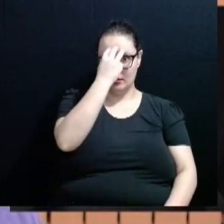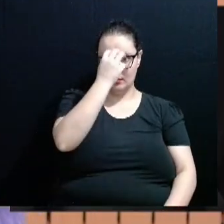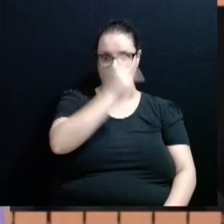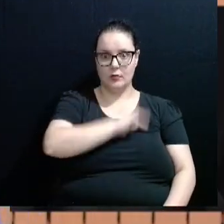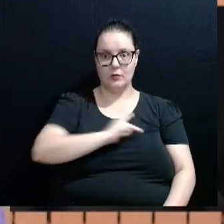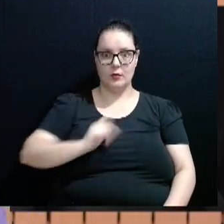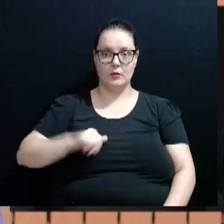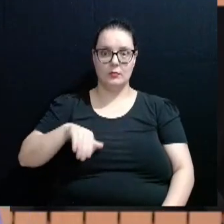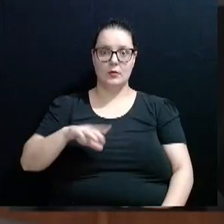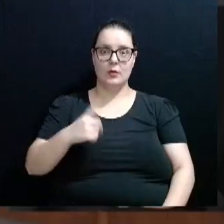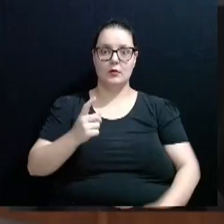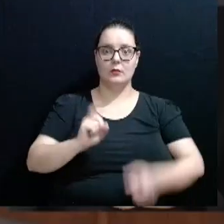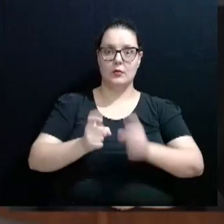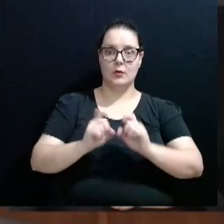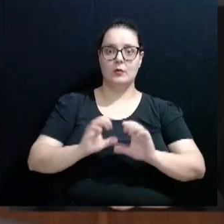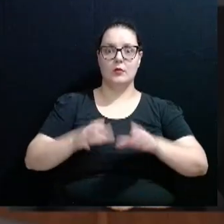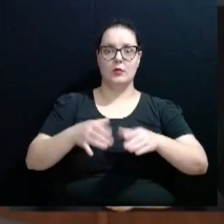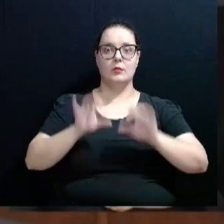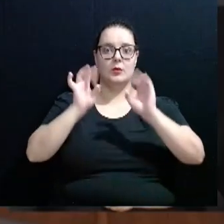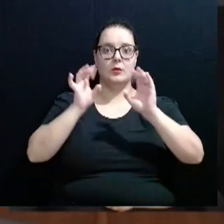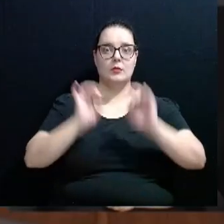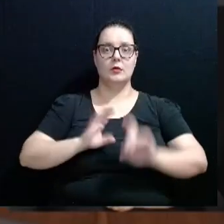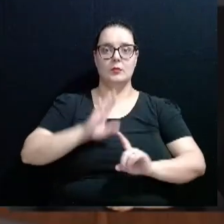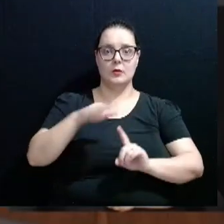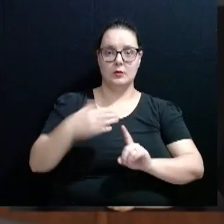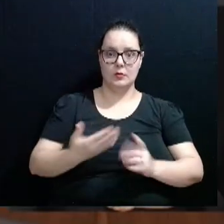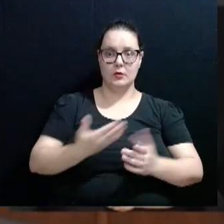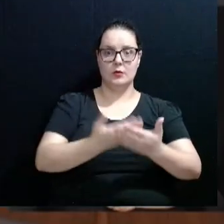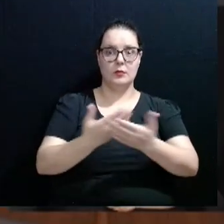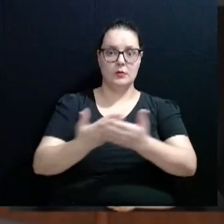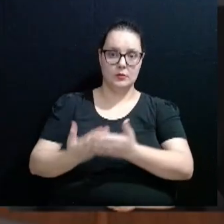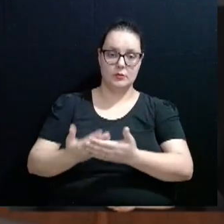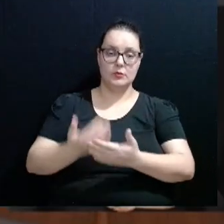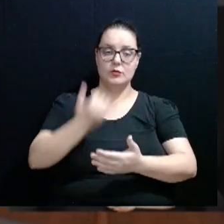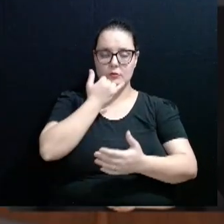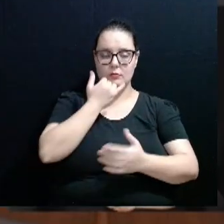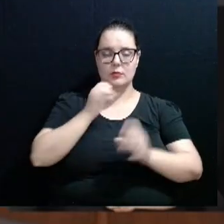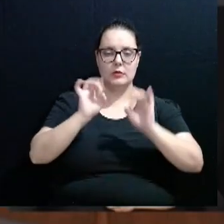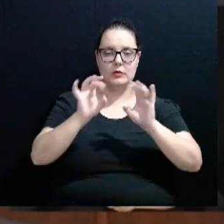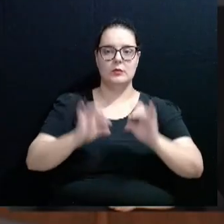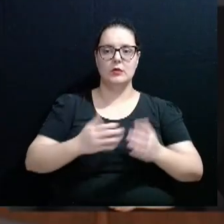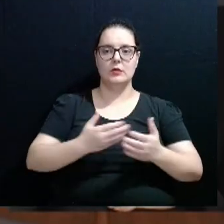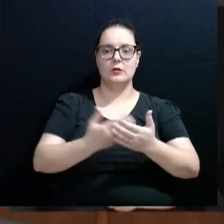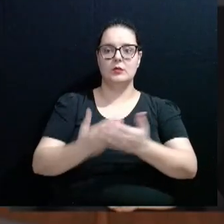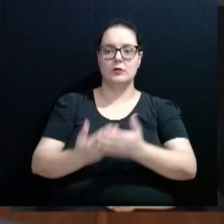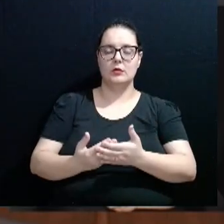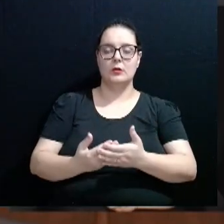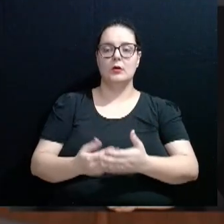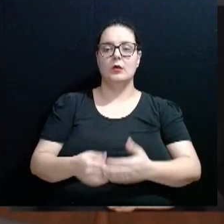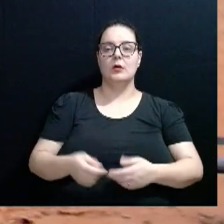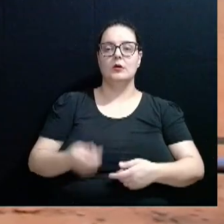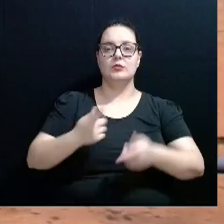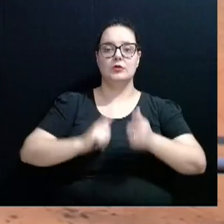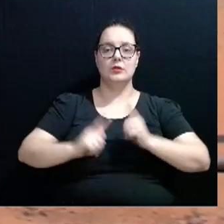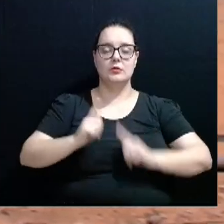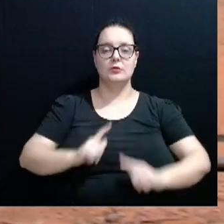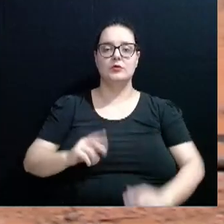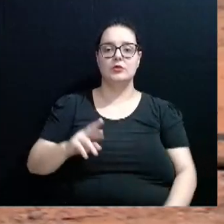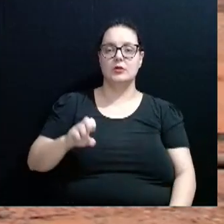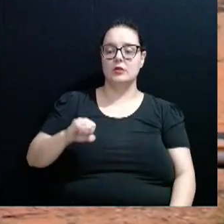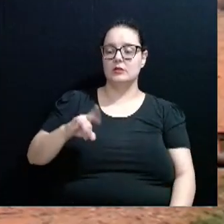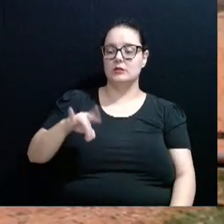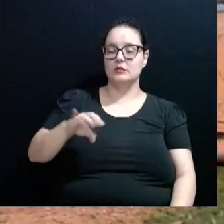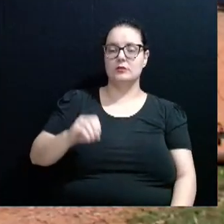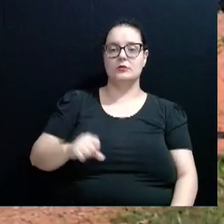Comissão Especial de Estudos sobre a gestão e o gerenciamento de resíduos sólidos do Legislativo de Campinas. O